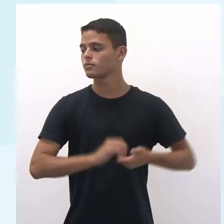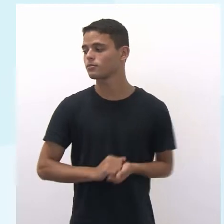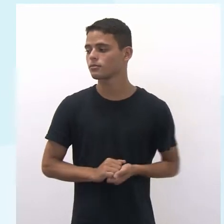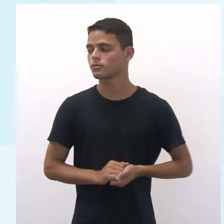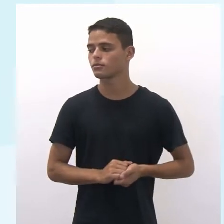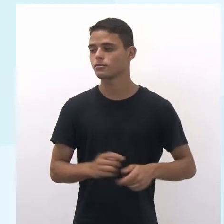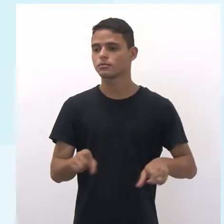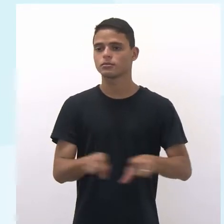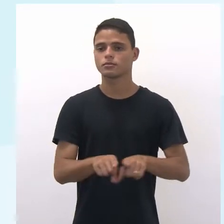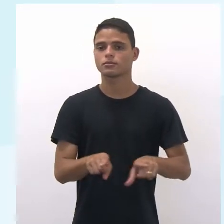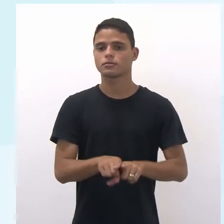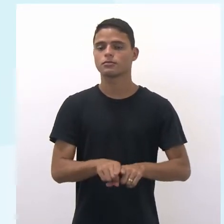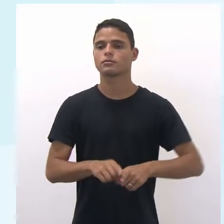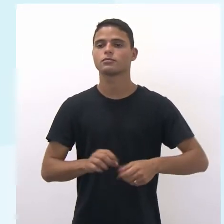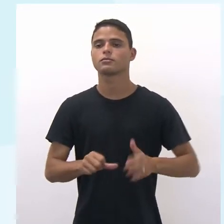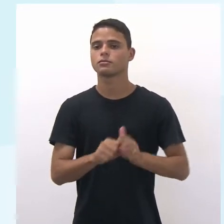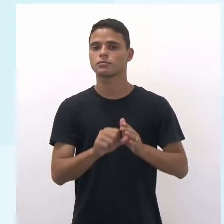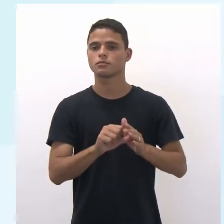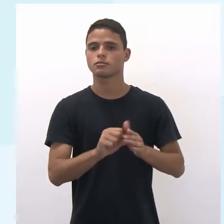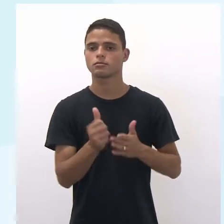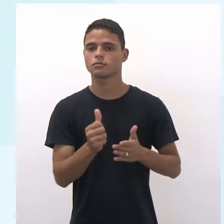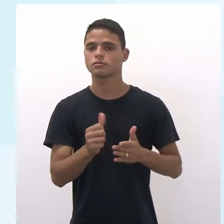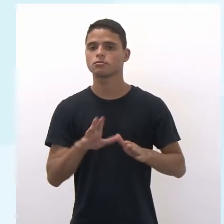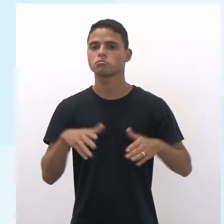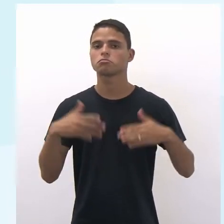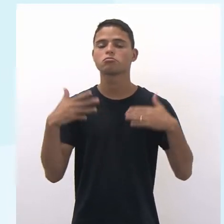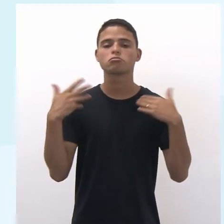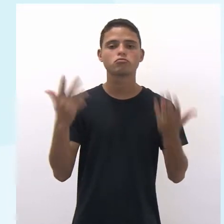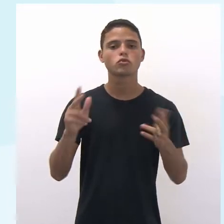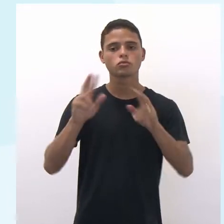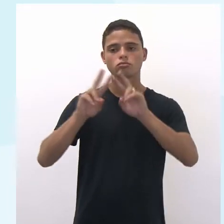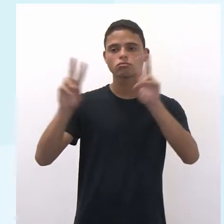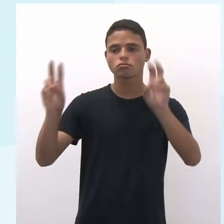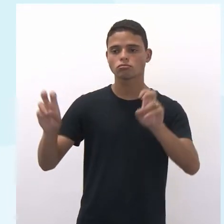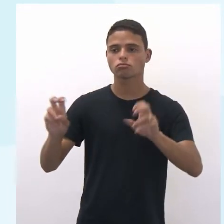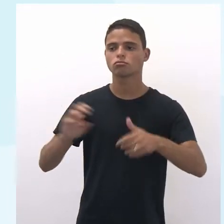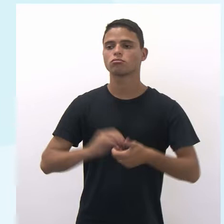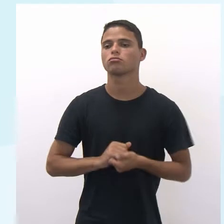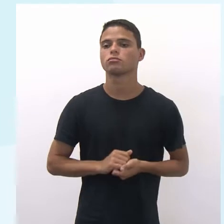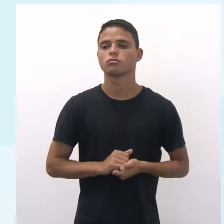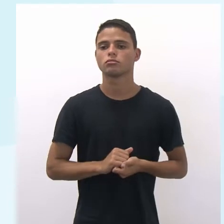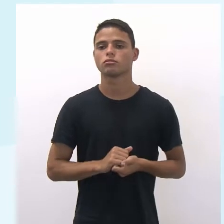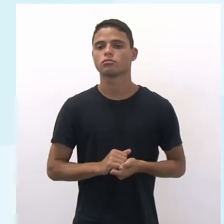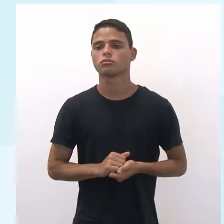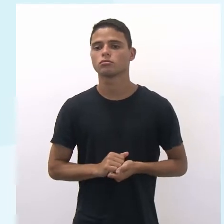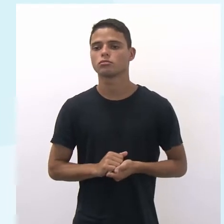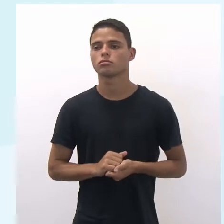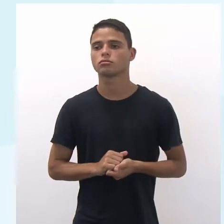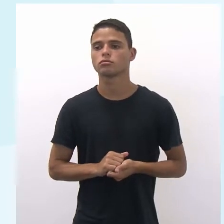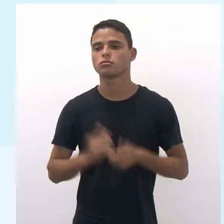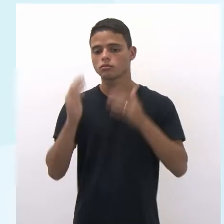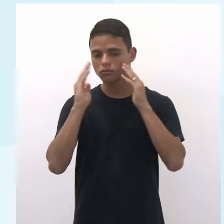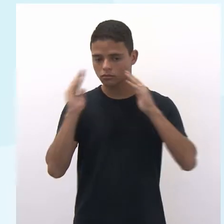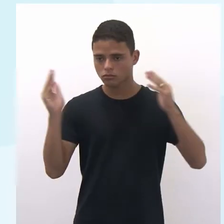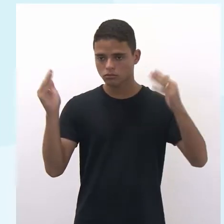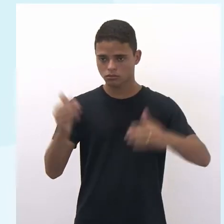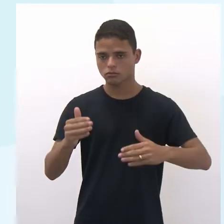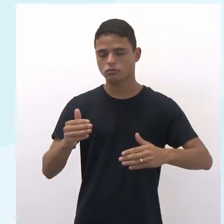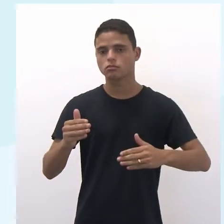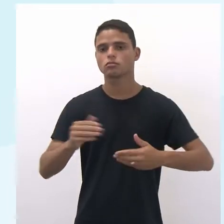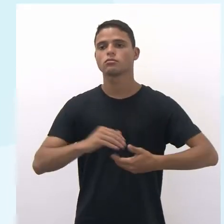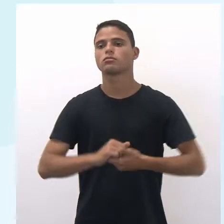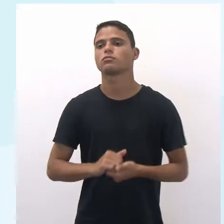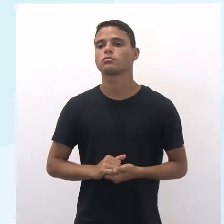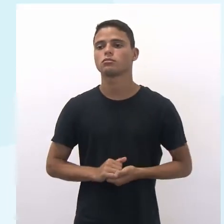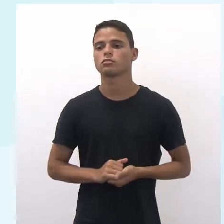coisa, qual é o assunto, né, professor Ademir? Qual é o assunto a ser abordado naquele vídeo? Né?